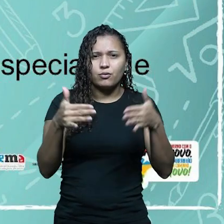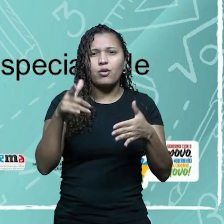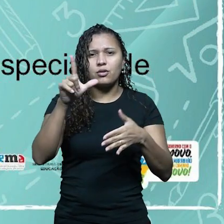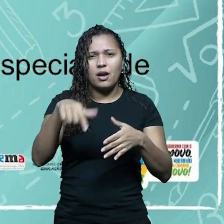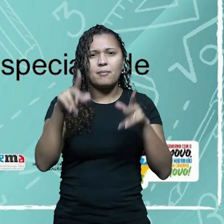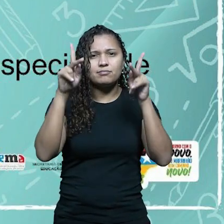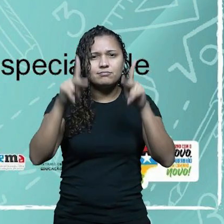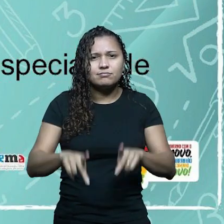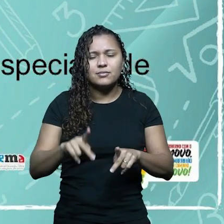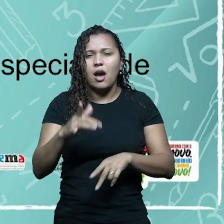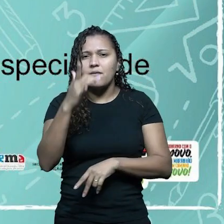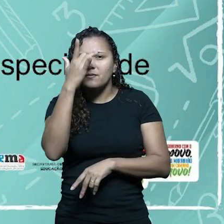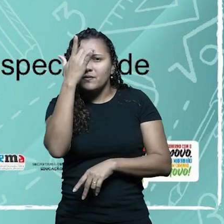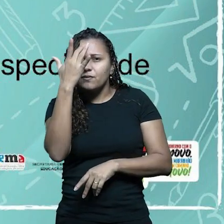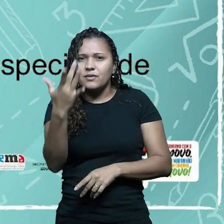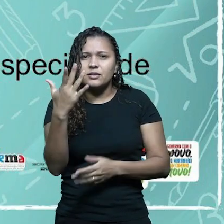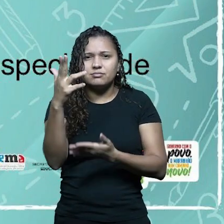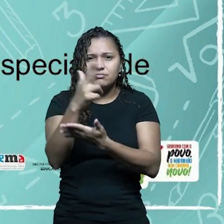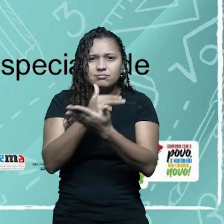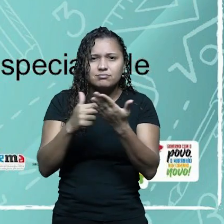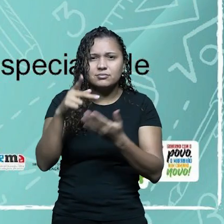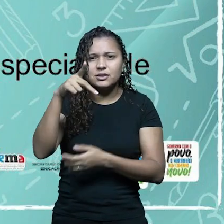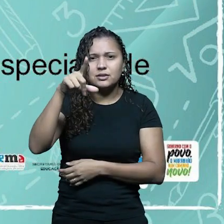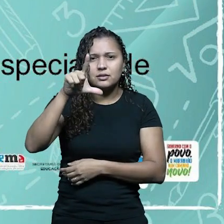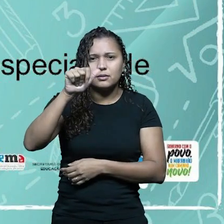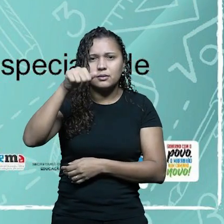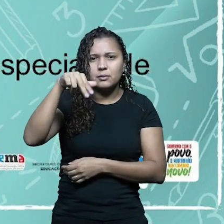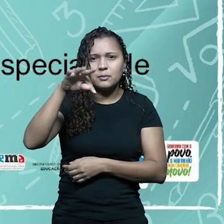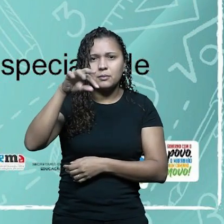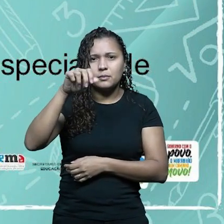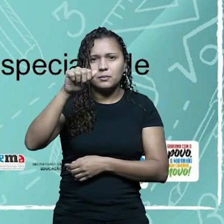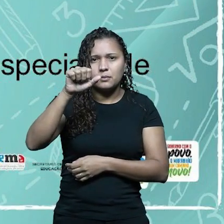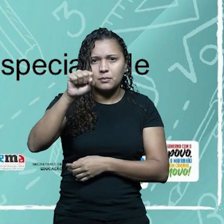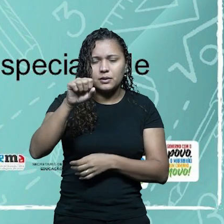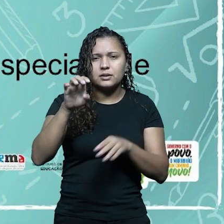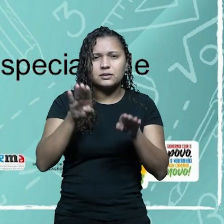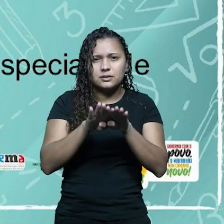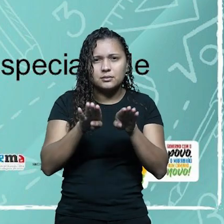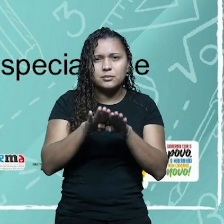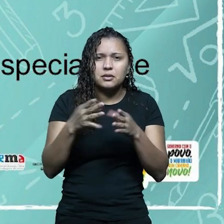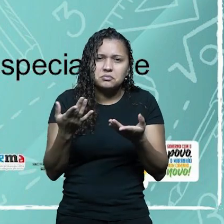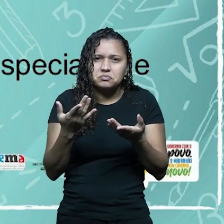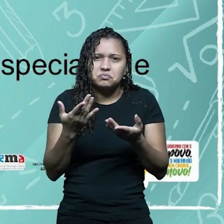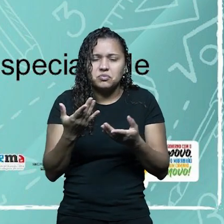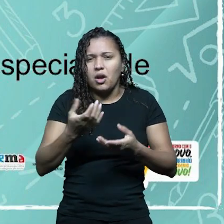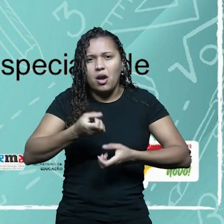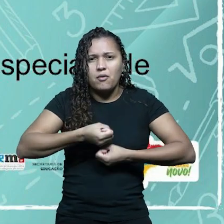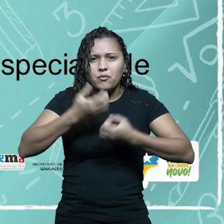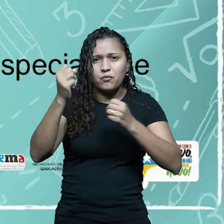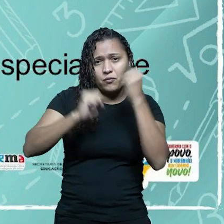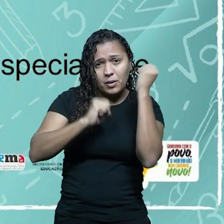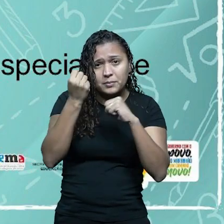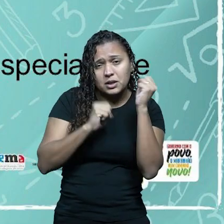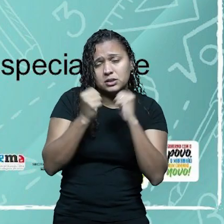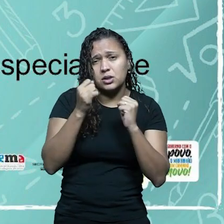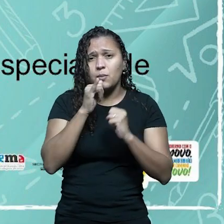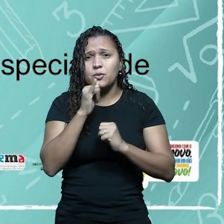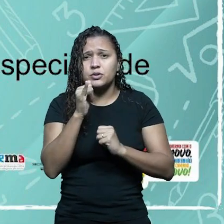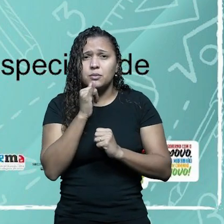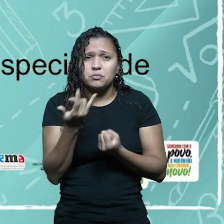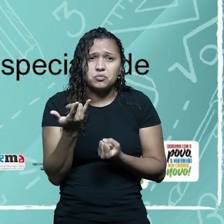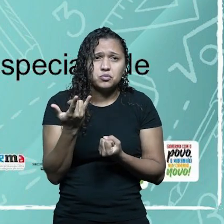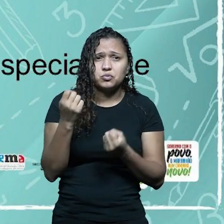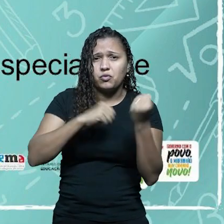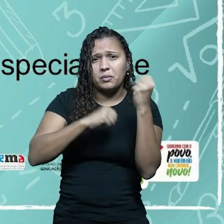finalidade de padronizá-los, facilitando o desenho das plantas de tubulação, e desenho de fabricação feito quando é necessário